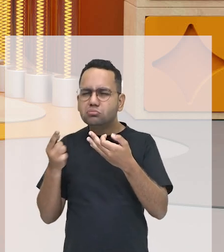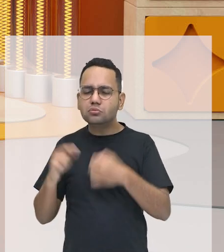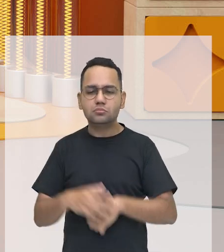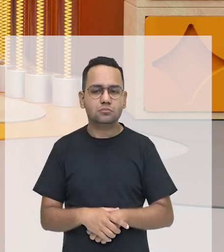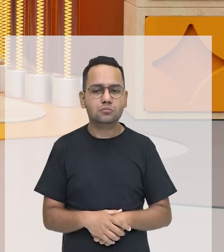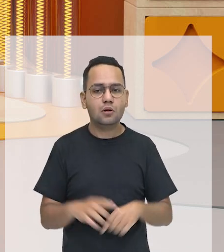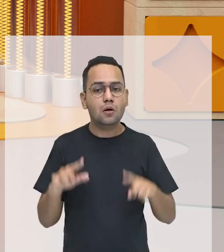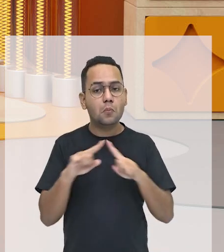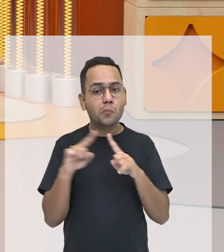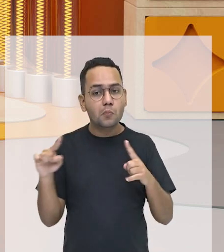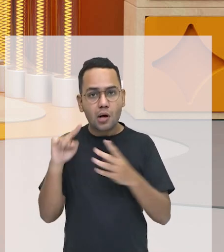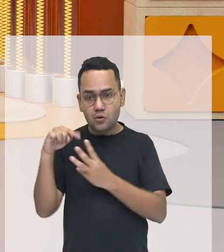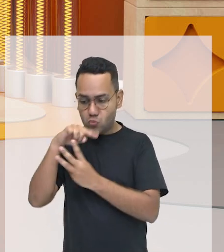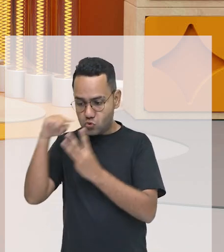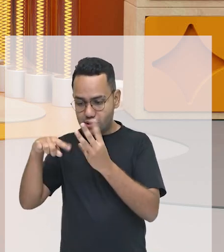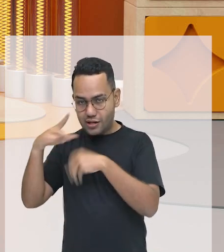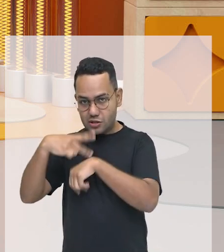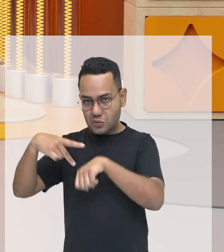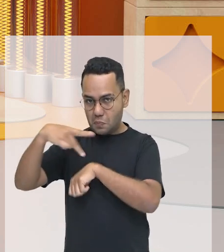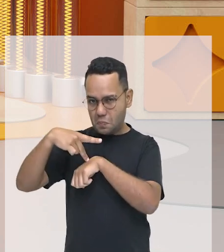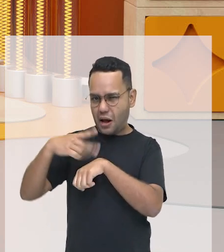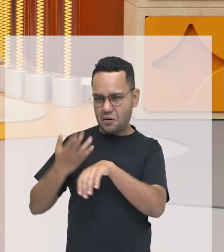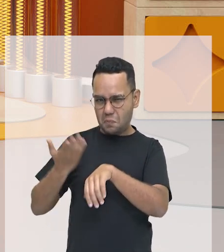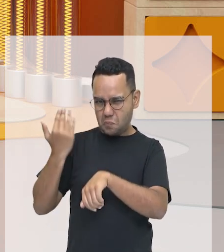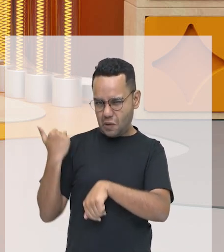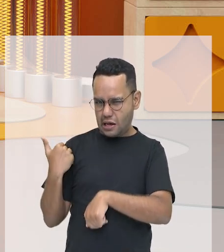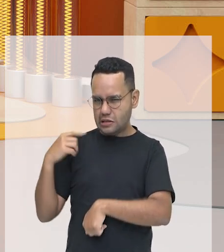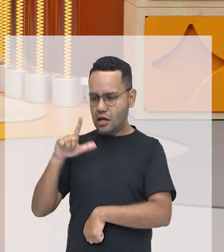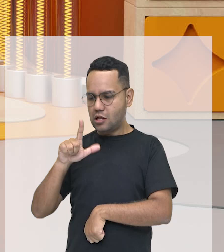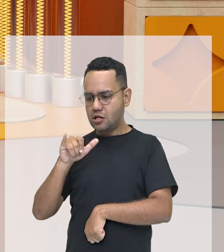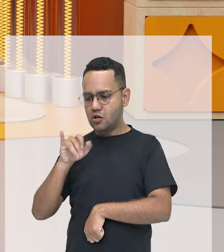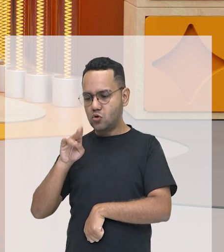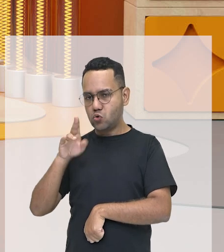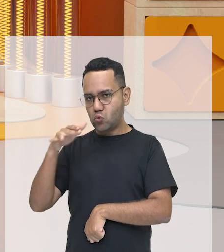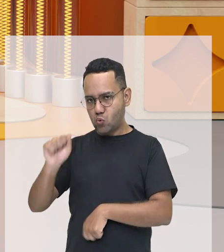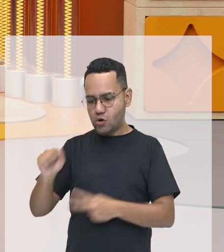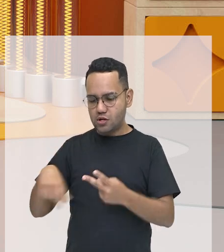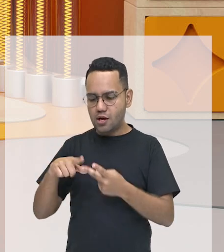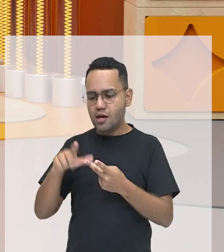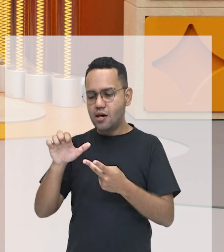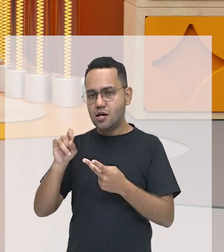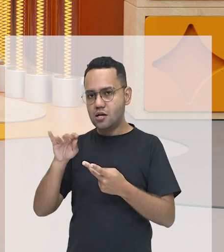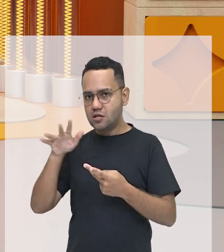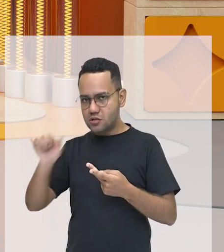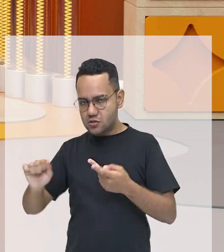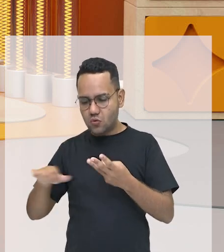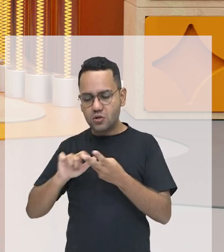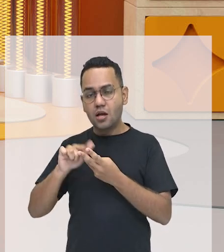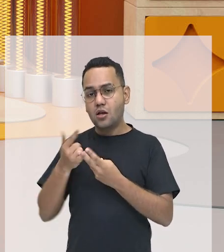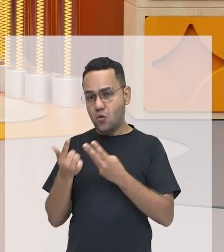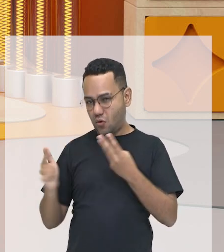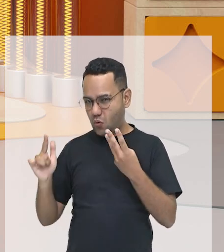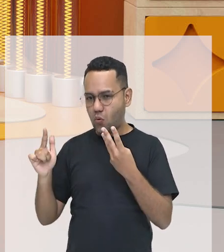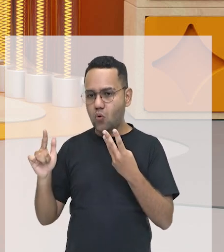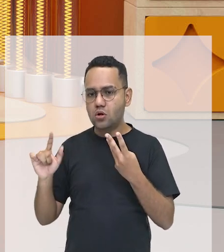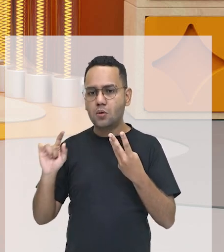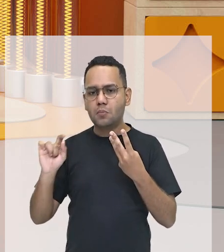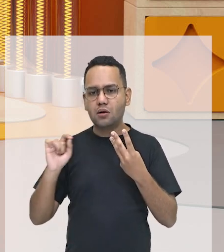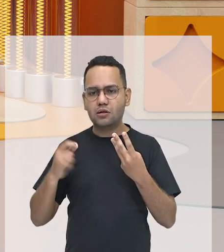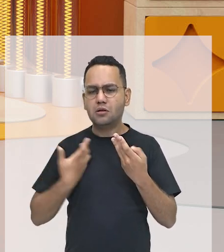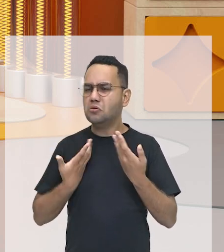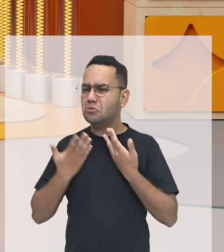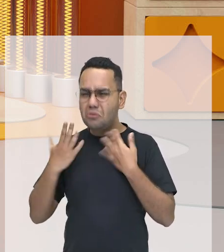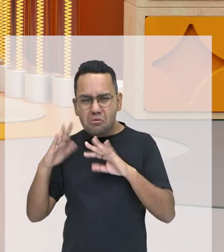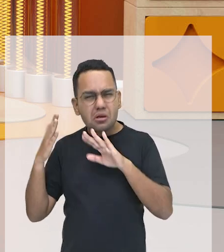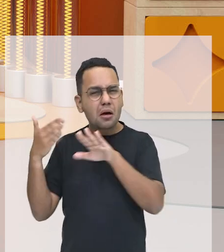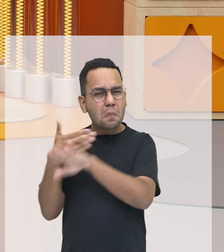Letônia e Lituânia decidiram não fazer mais parte, né, em relação ali a SEI, realmente quebrar aquele vínculo